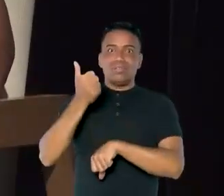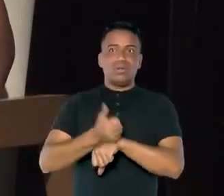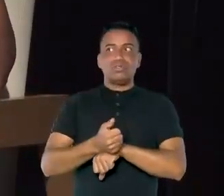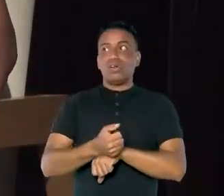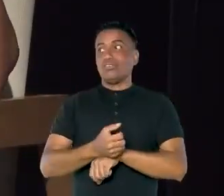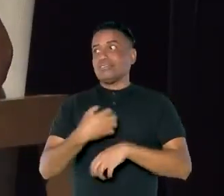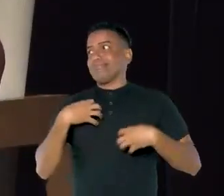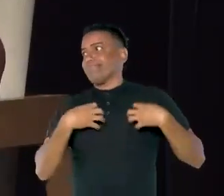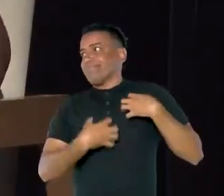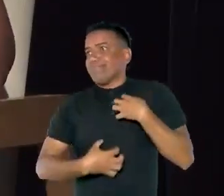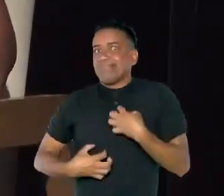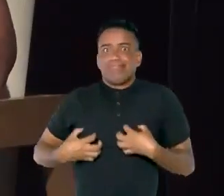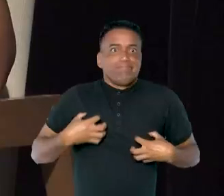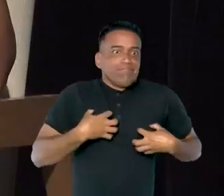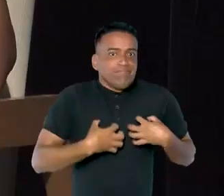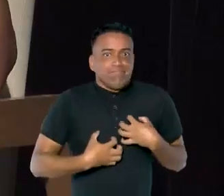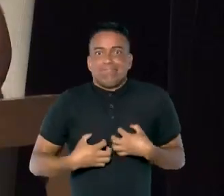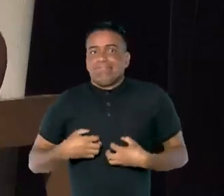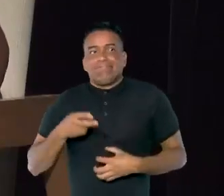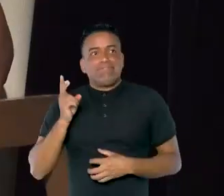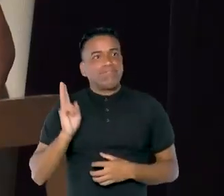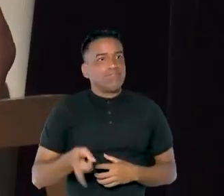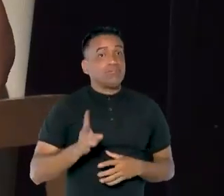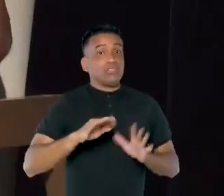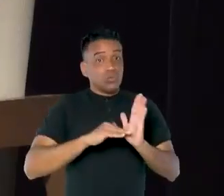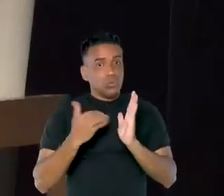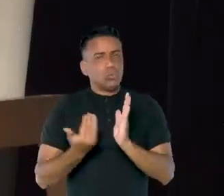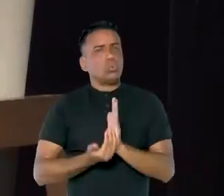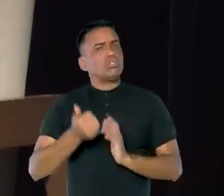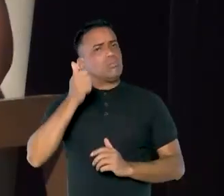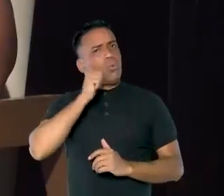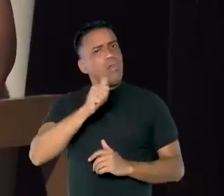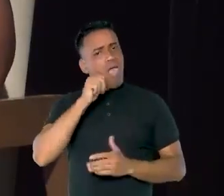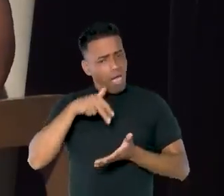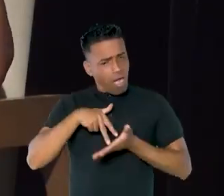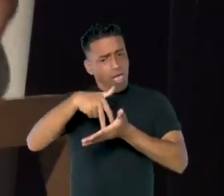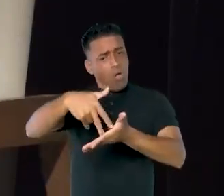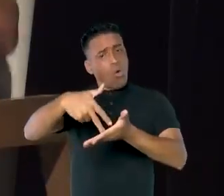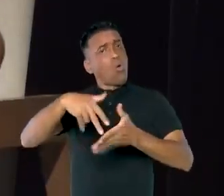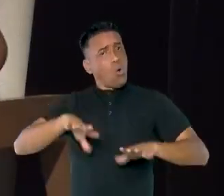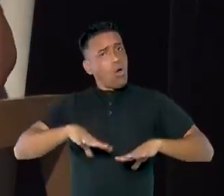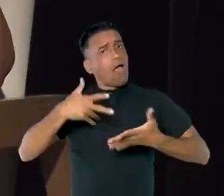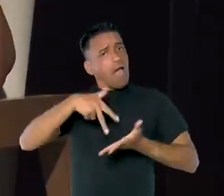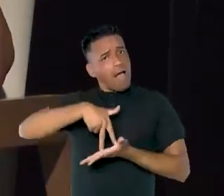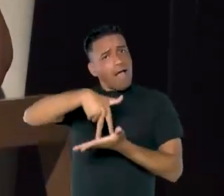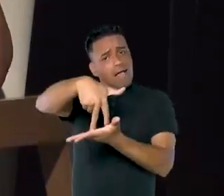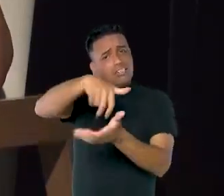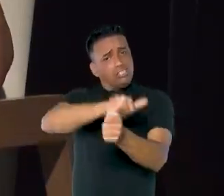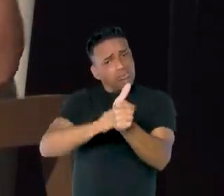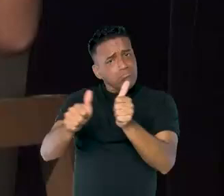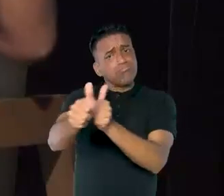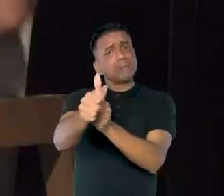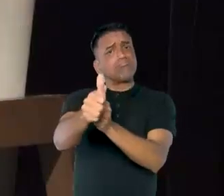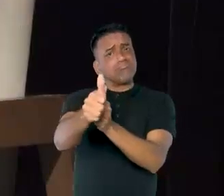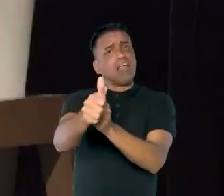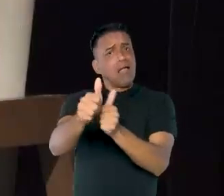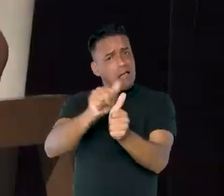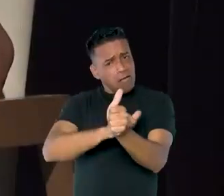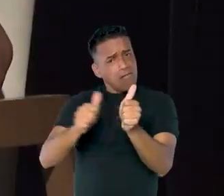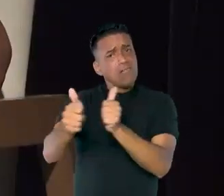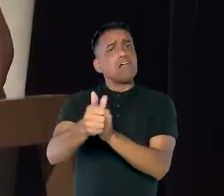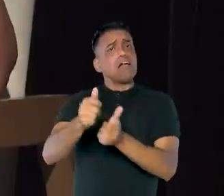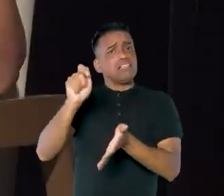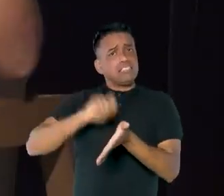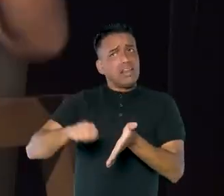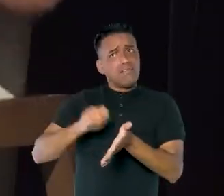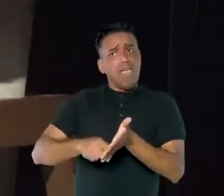machuca e continua machucando. Nem todas as mulheres têm essa voz de falar, essa autonomia de falar, essa autonomia de